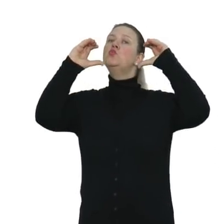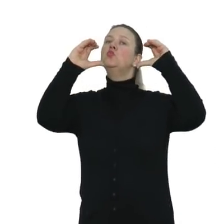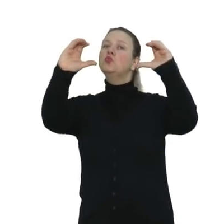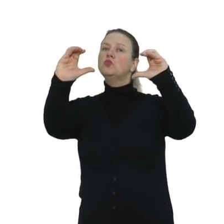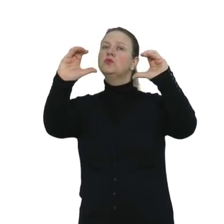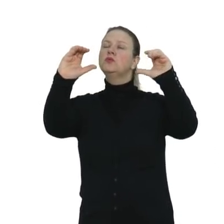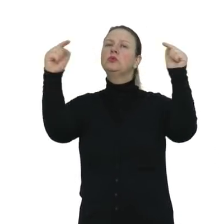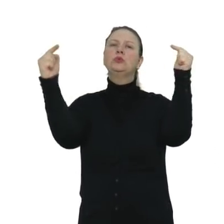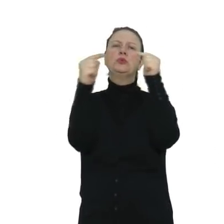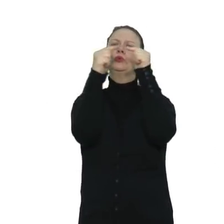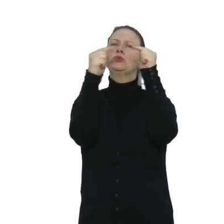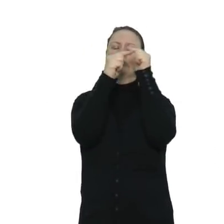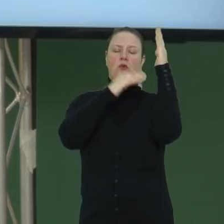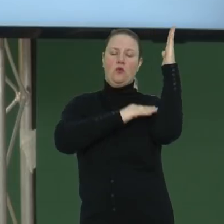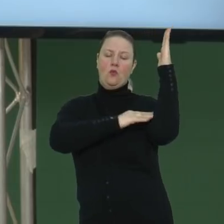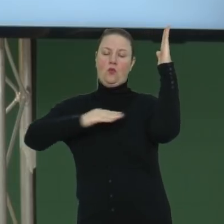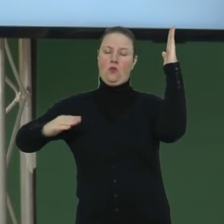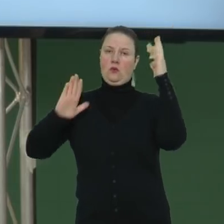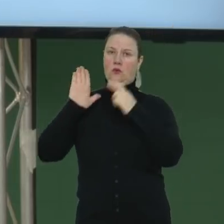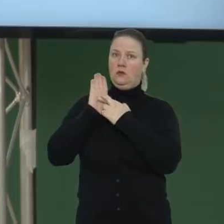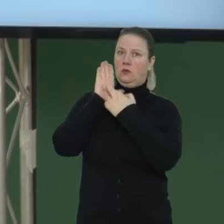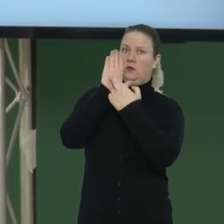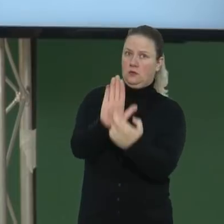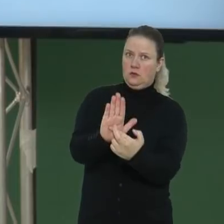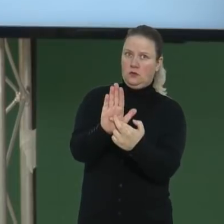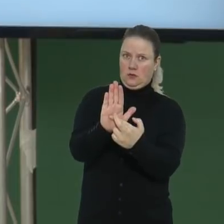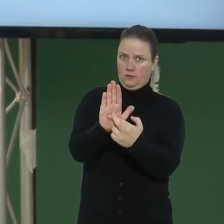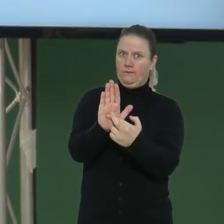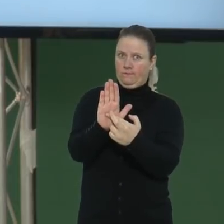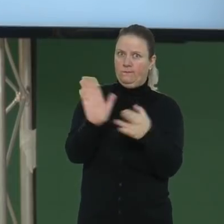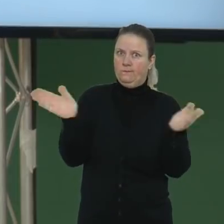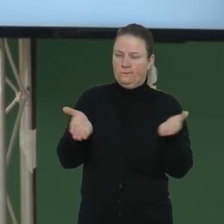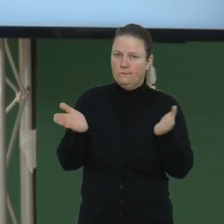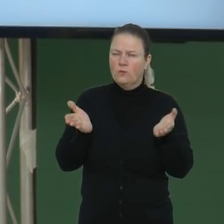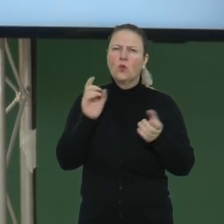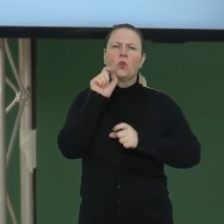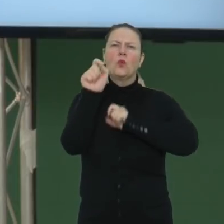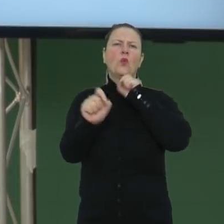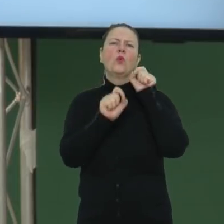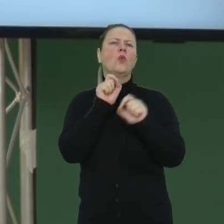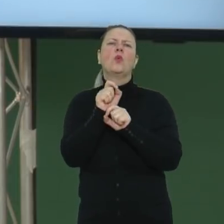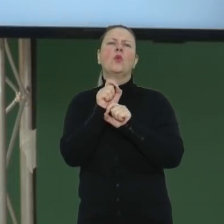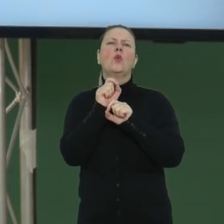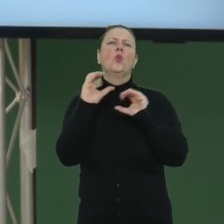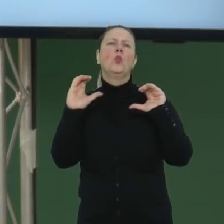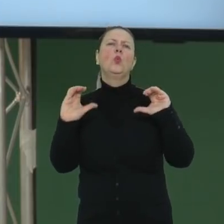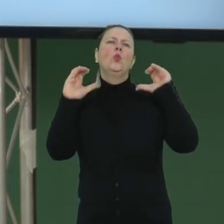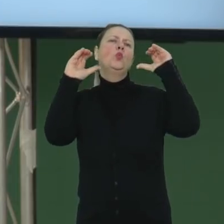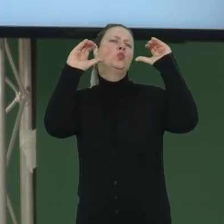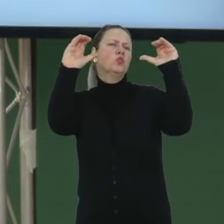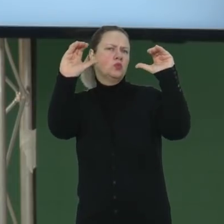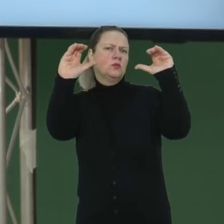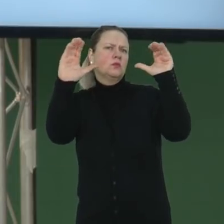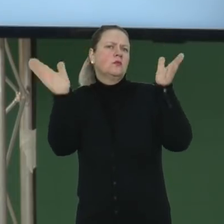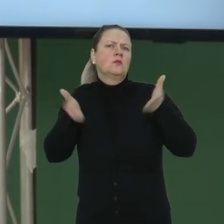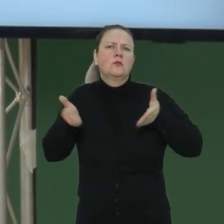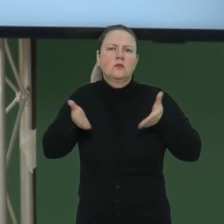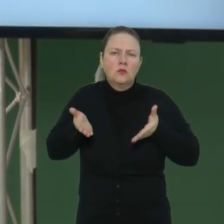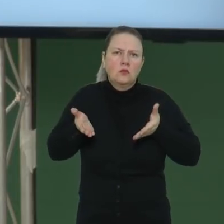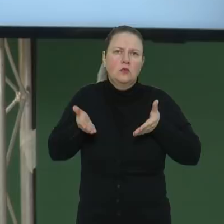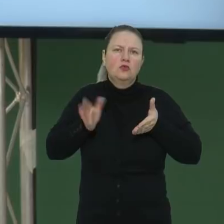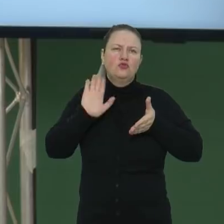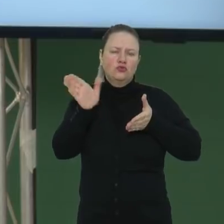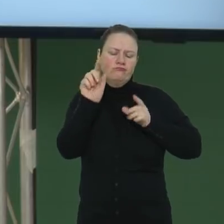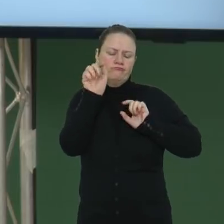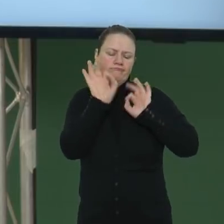gráfico representado no plano cartesiano. Então agora, qual seria a função referente àquela tabela que a gente fez, montou bem certinho,